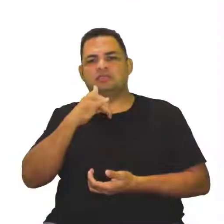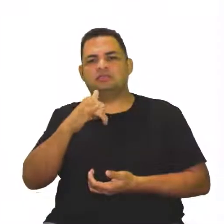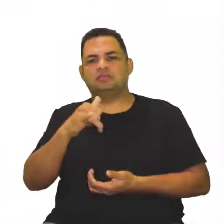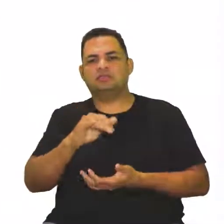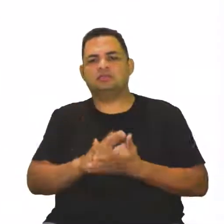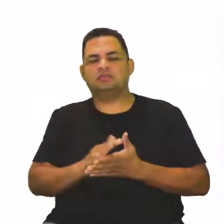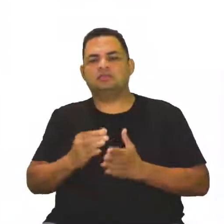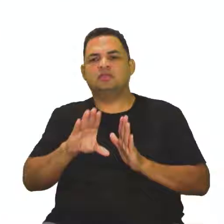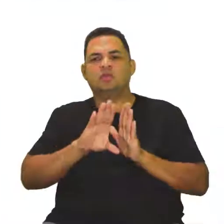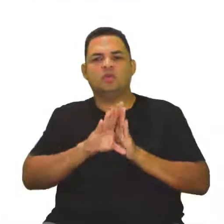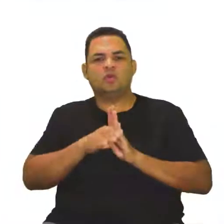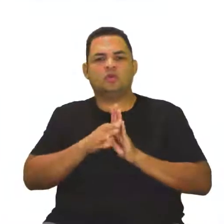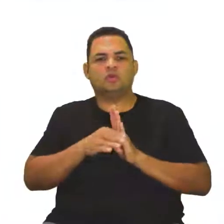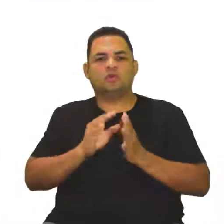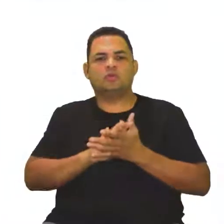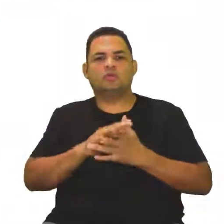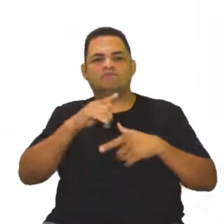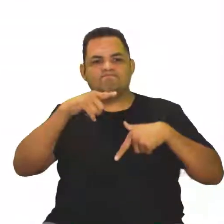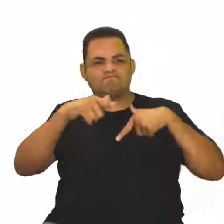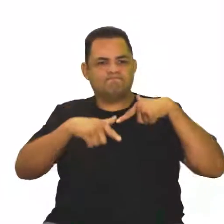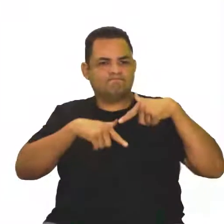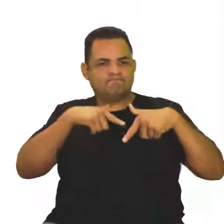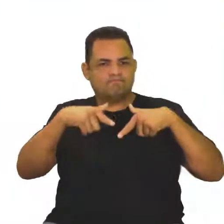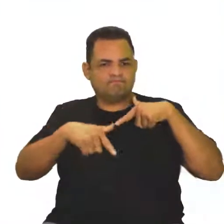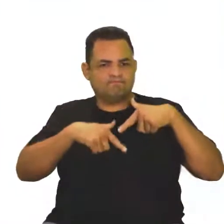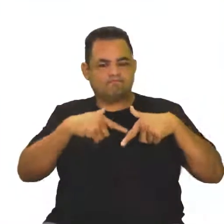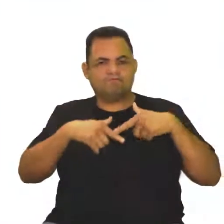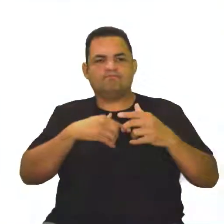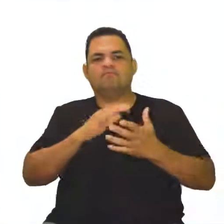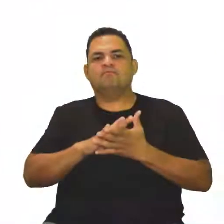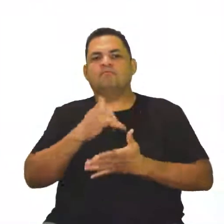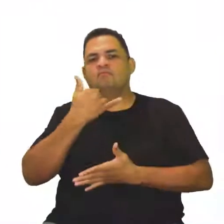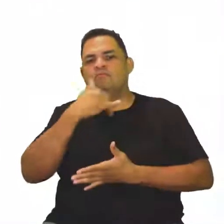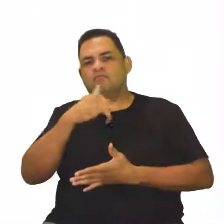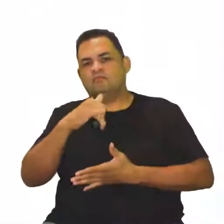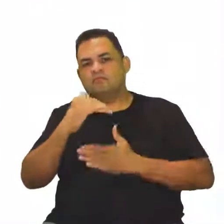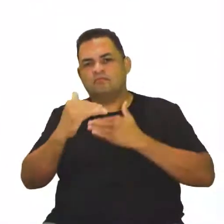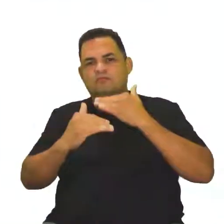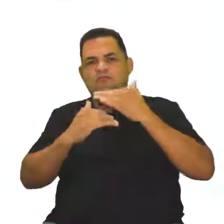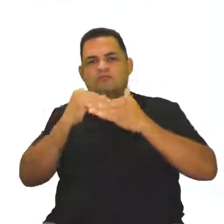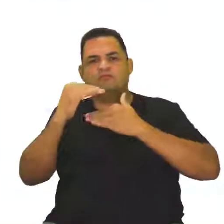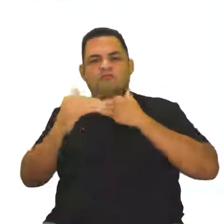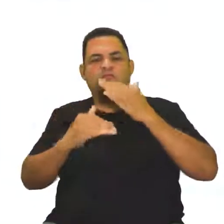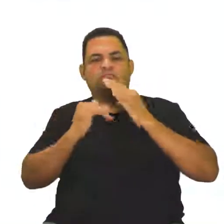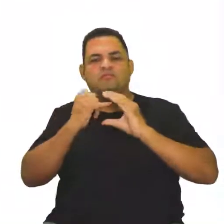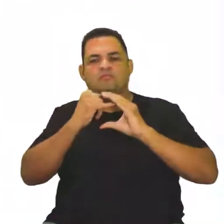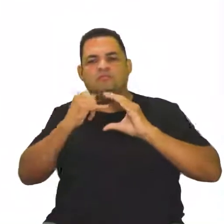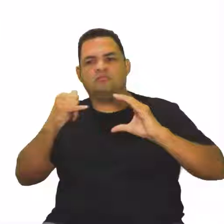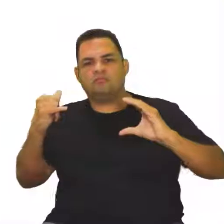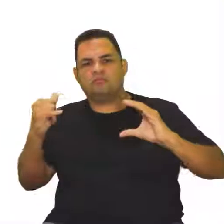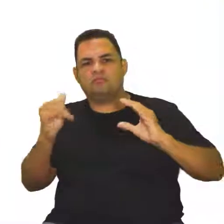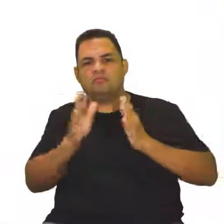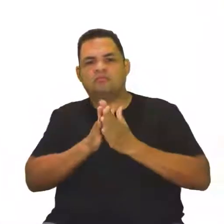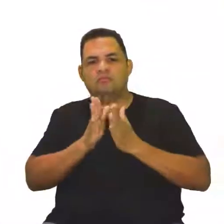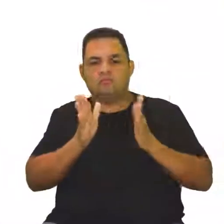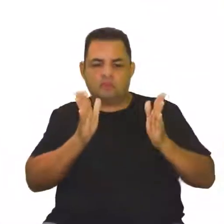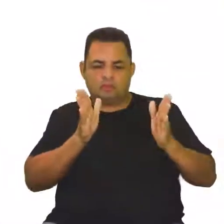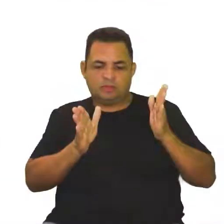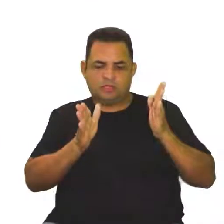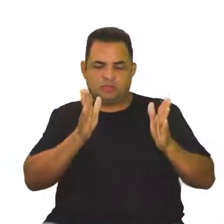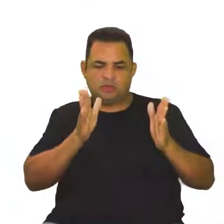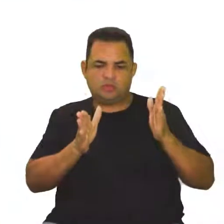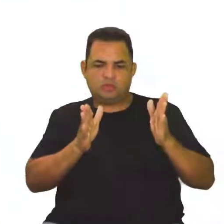elétrica pode ser definida como o trabalho elétrico desenvolvido pela corrente elétrica